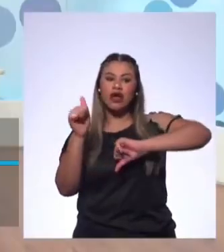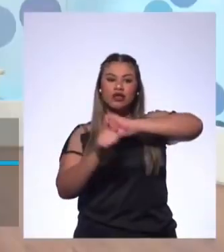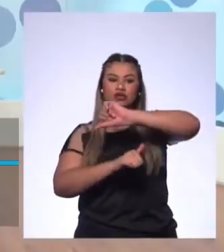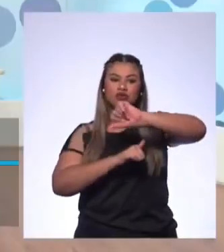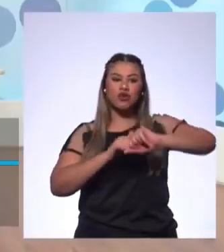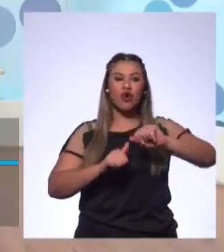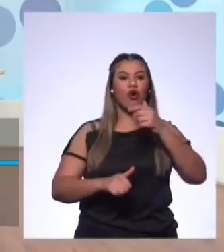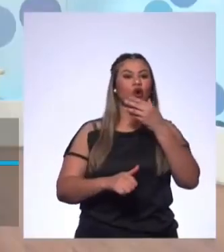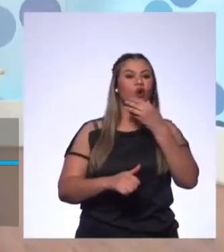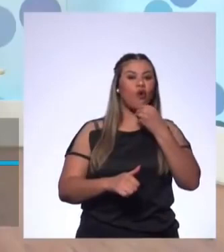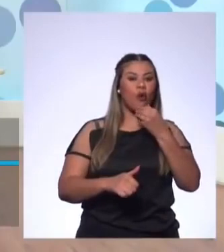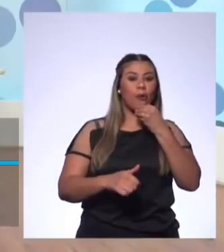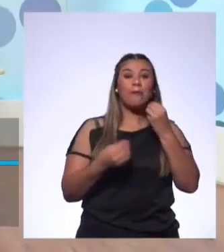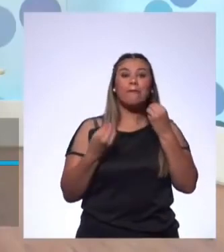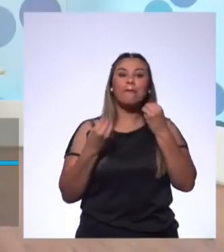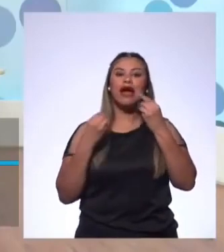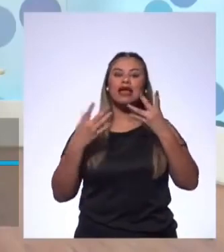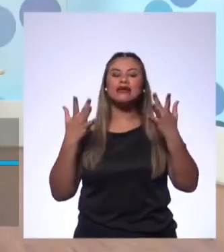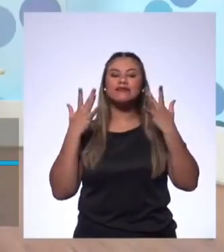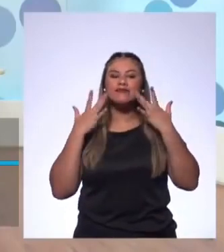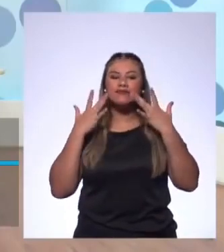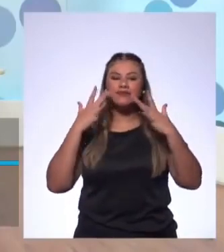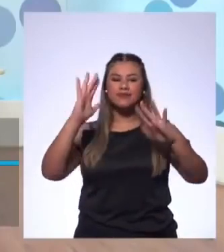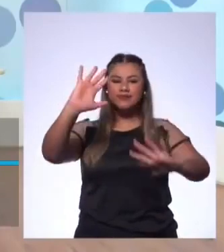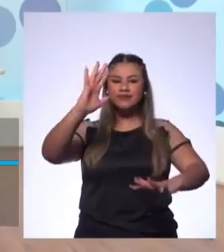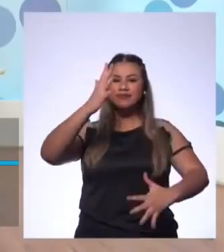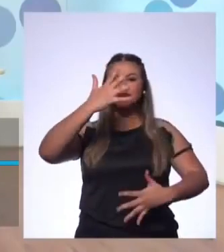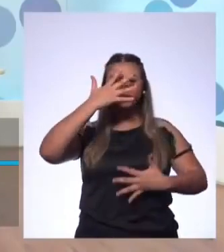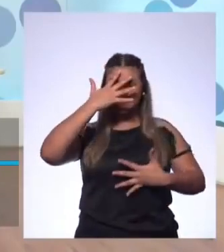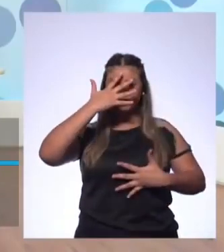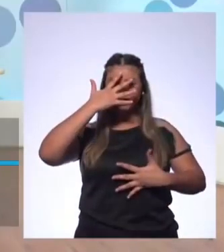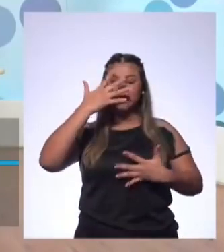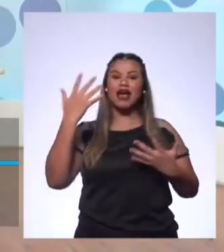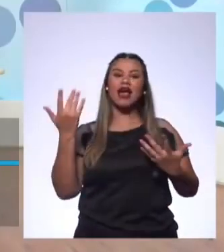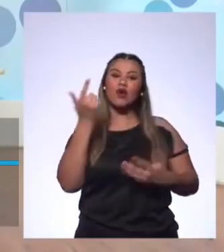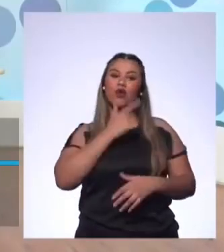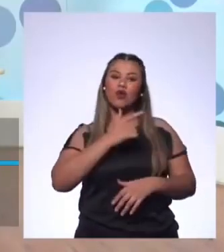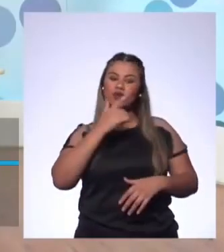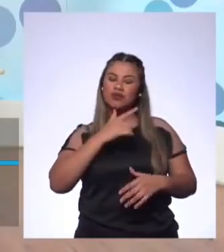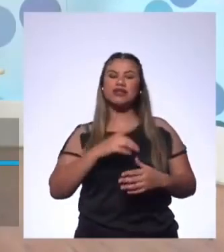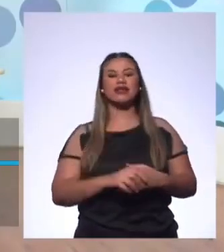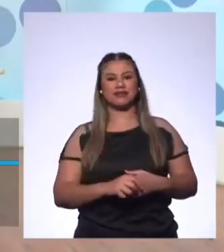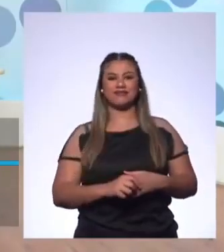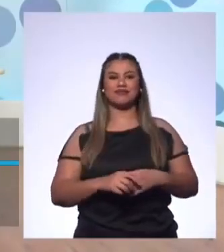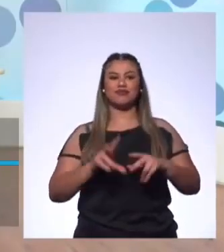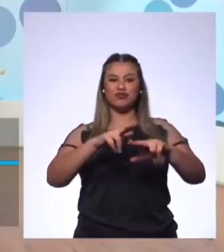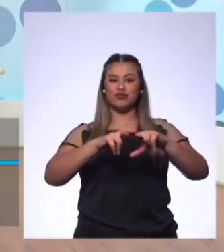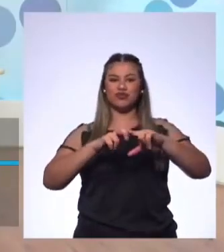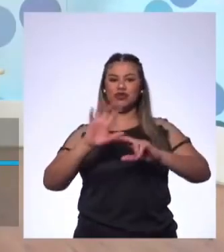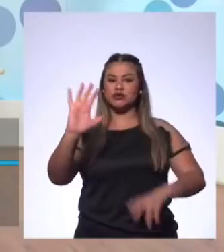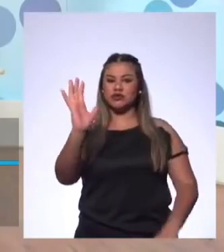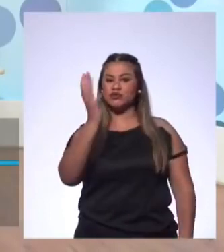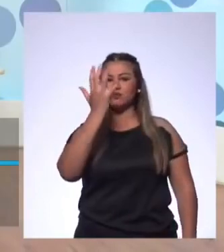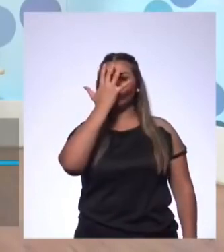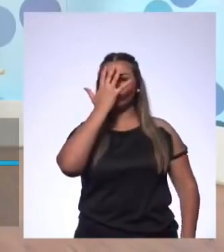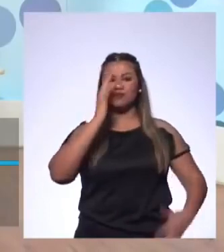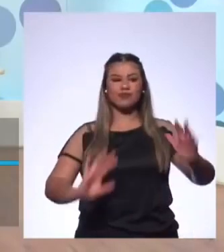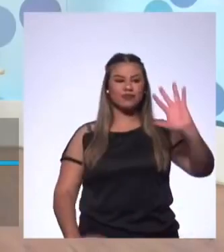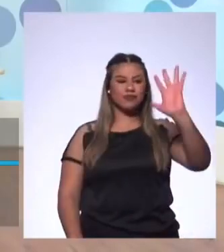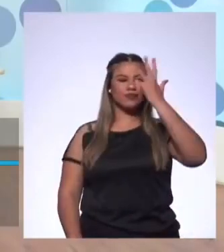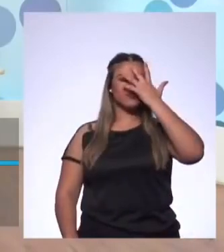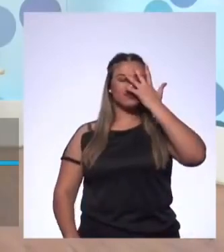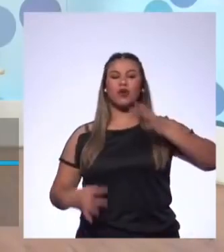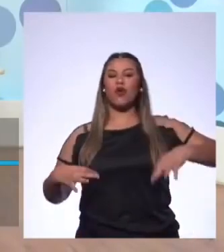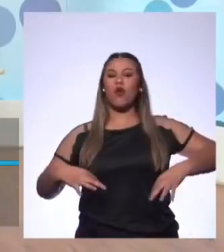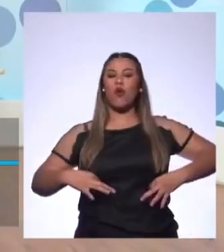ser uma mulher na peça. Por isso as máscaras também, né? Por isso as máscaras. Os figurinos, né? A questão dos figurinos das máscaras. O que